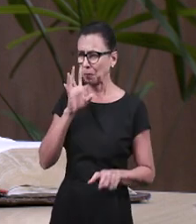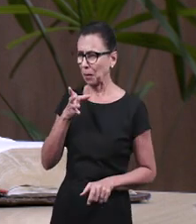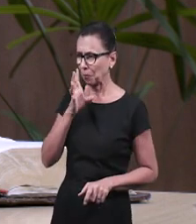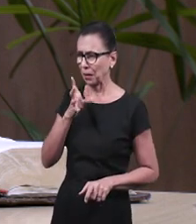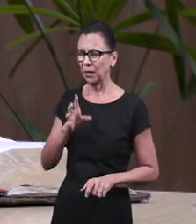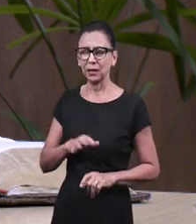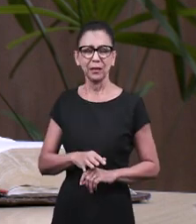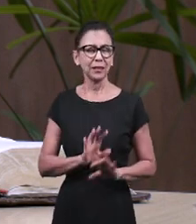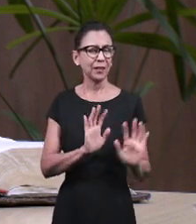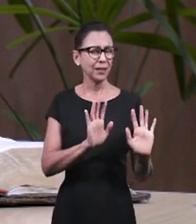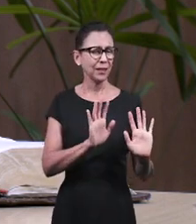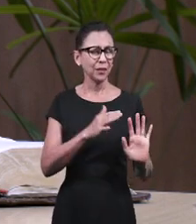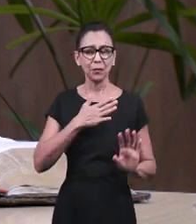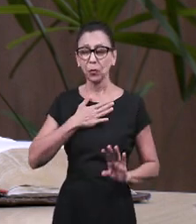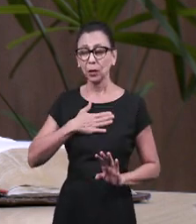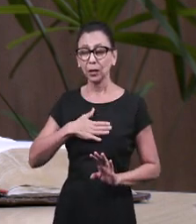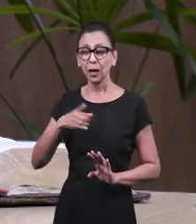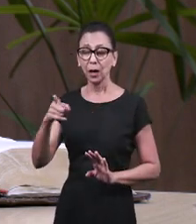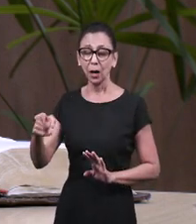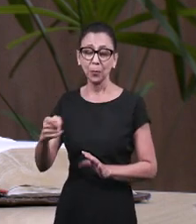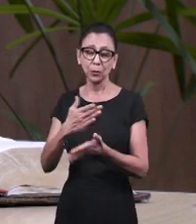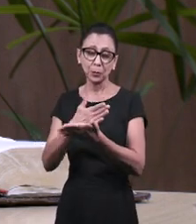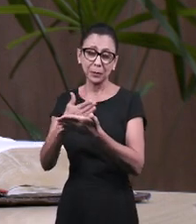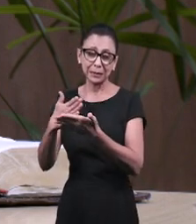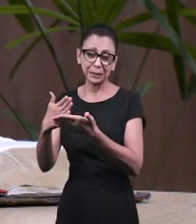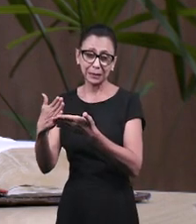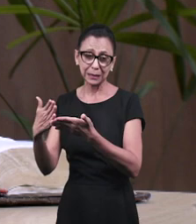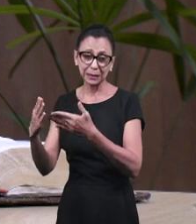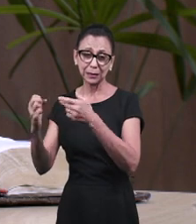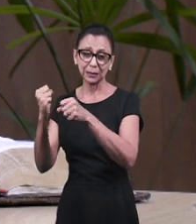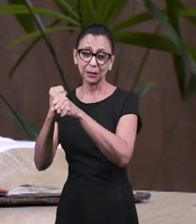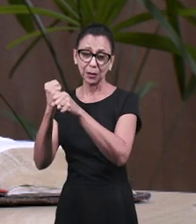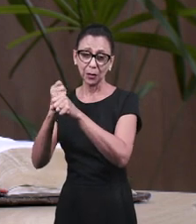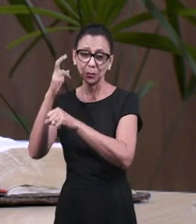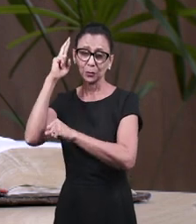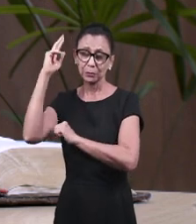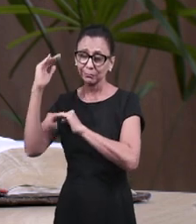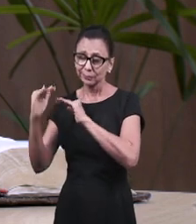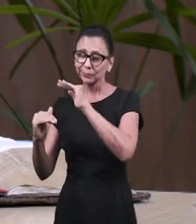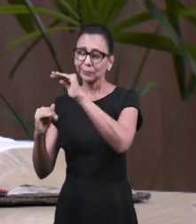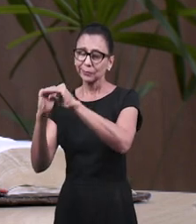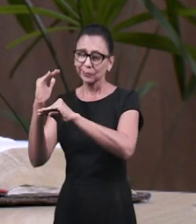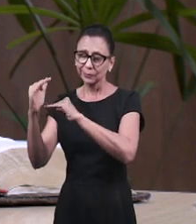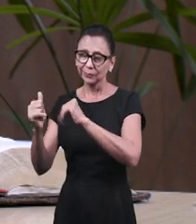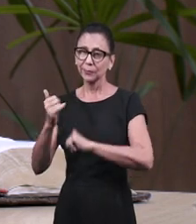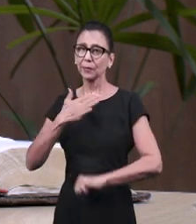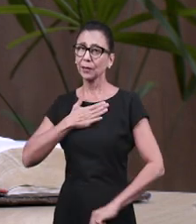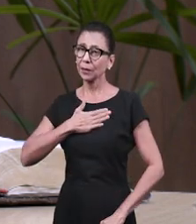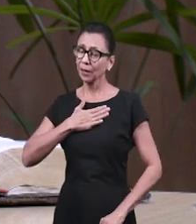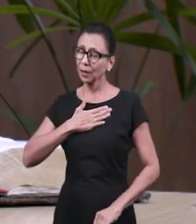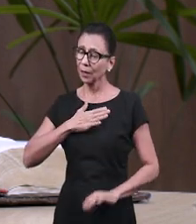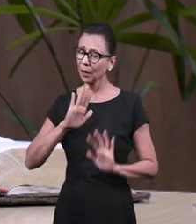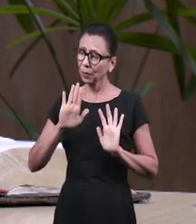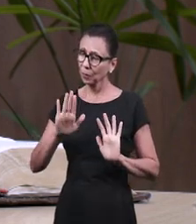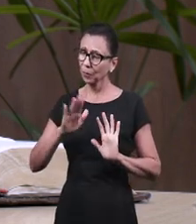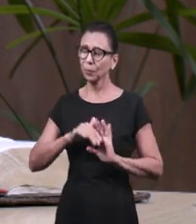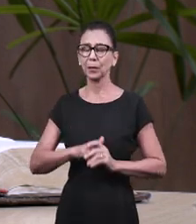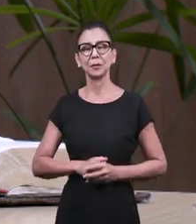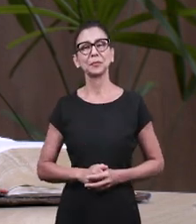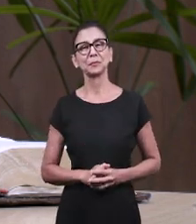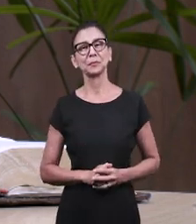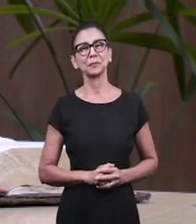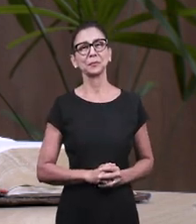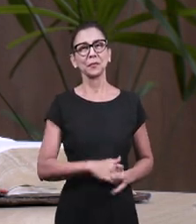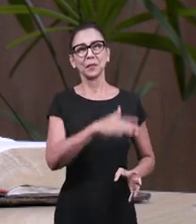coisas, ele poderá se escandalizar com uma coisa dessa. Mas uma coisa perfeitamente lícita para aquele que conhece tudo, né? É como dizem, né?